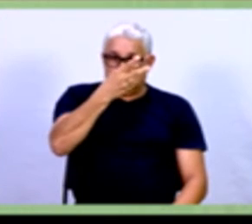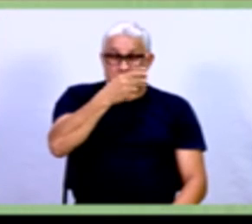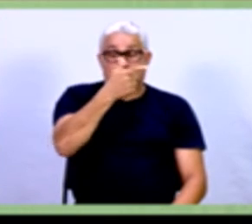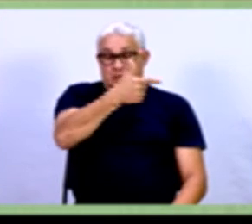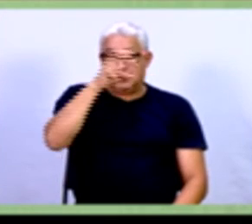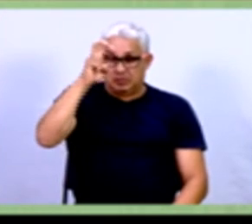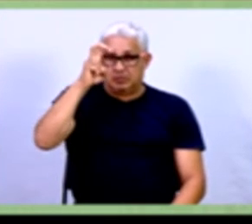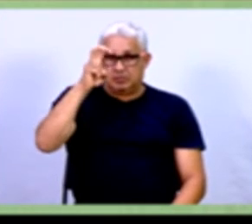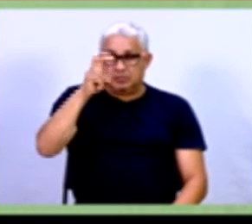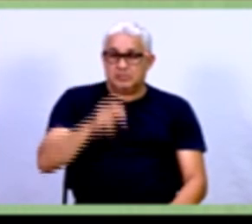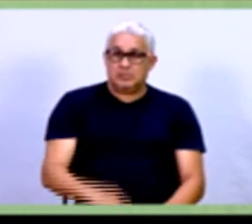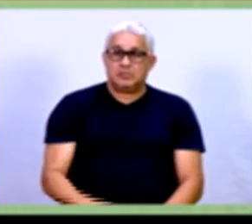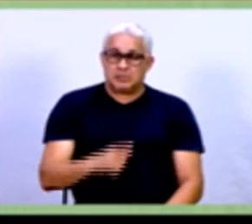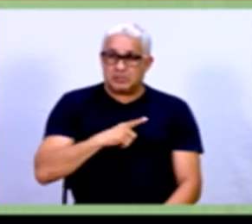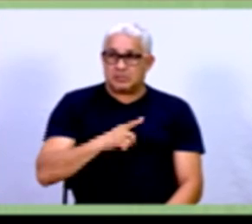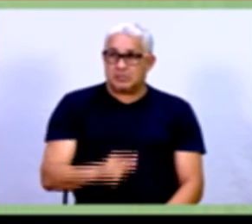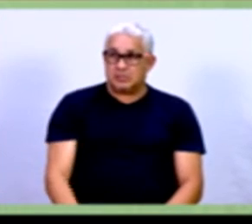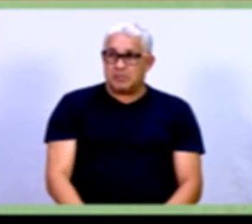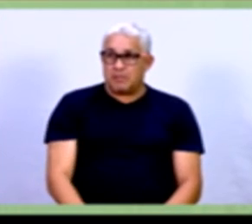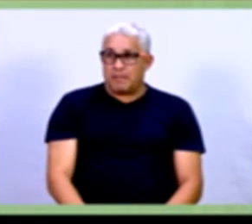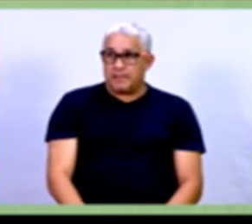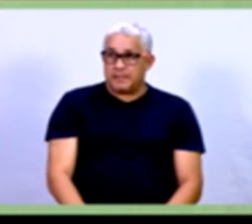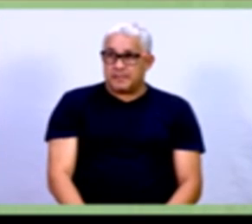agora. Então, vai ser